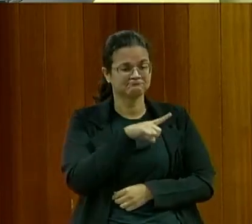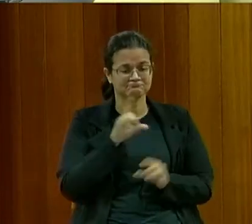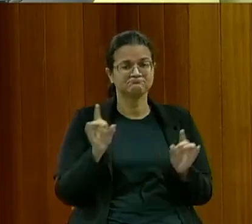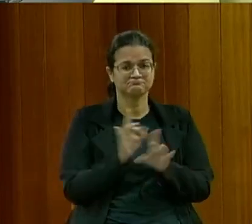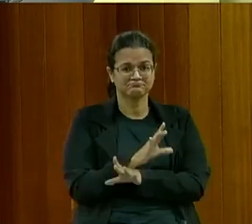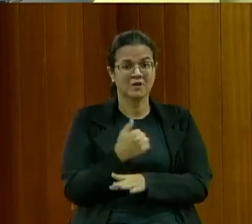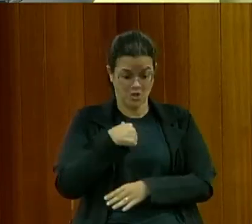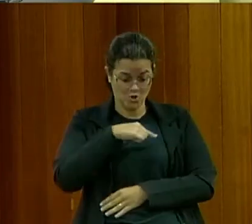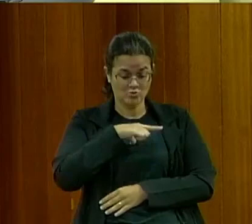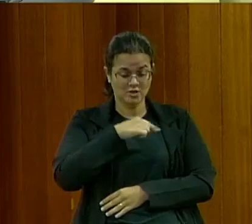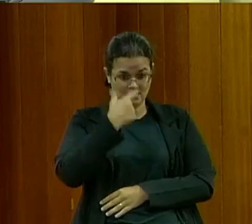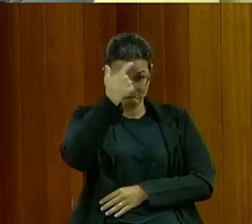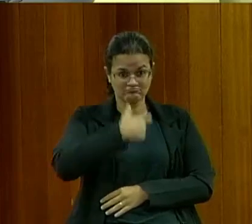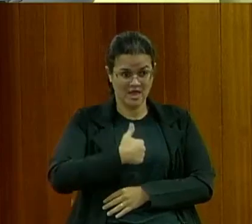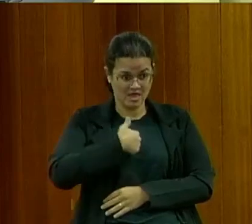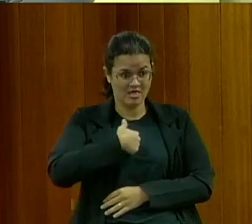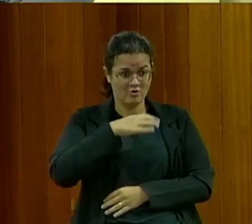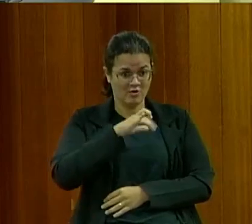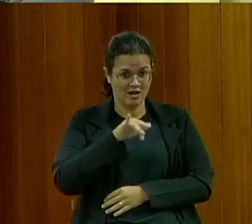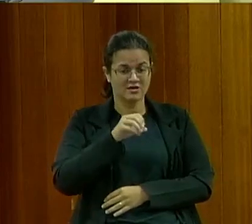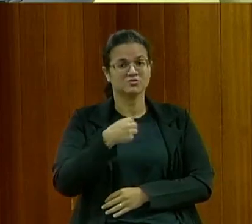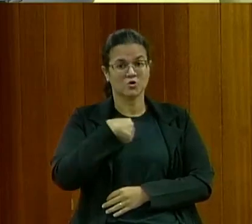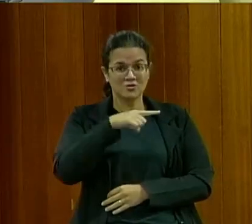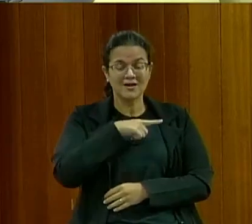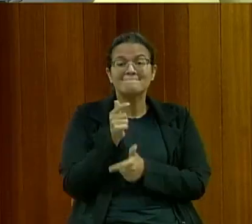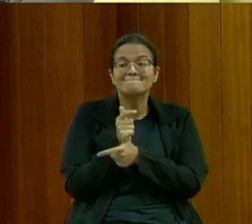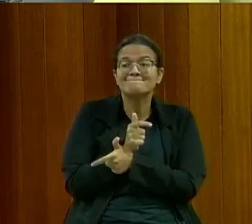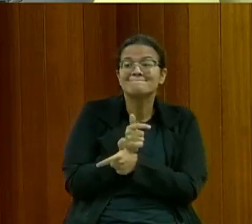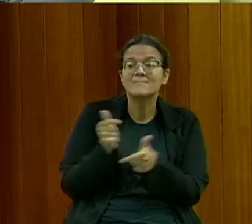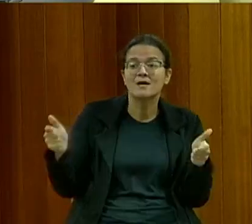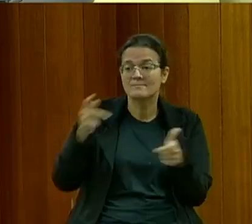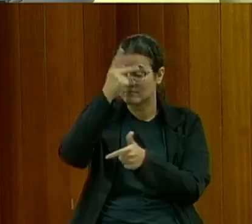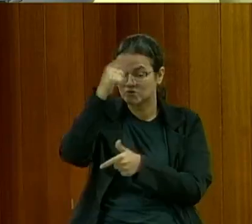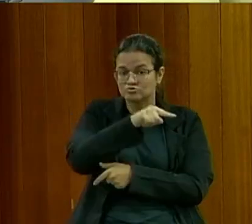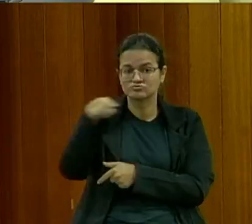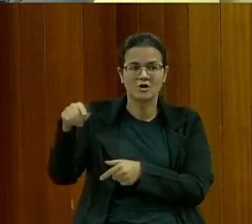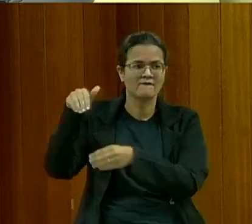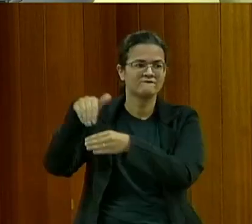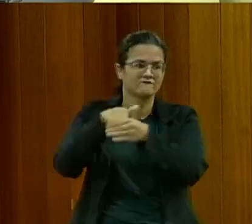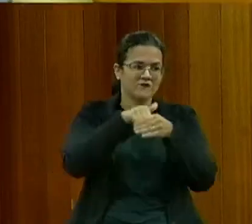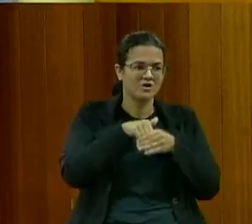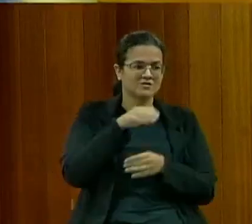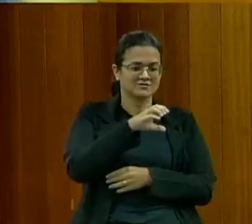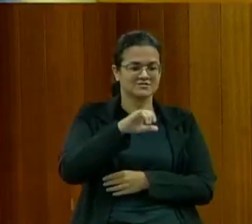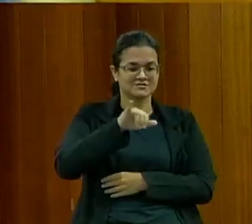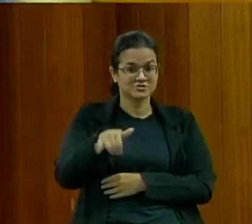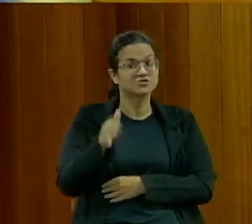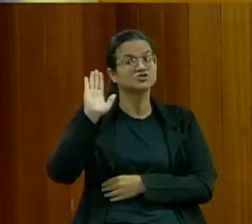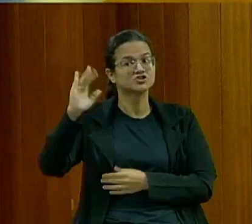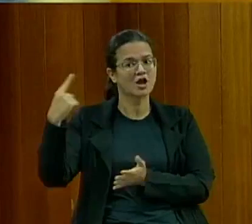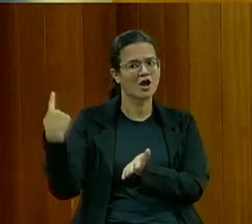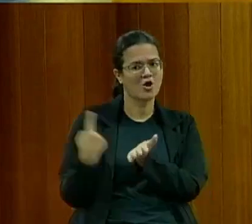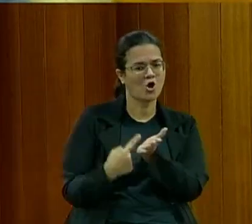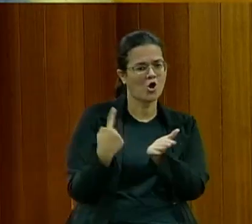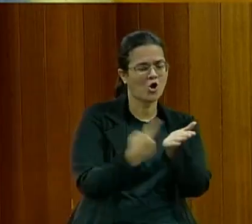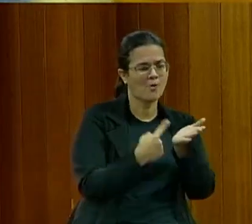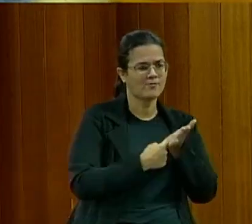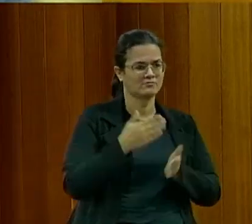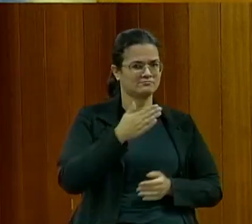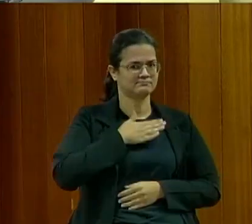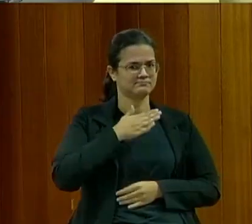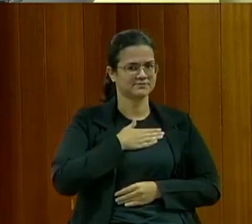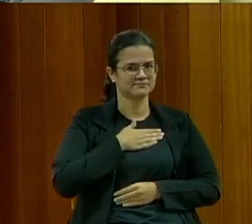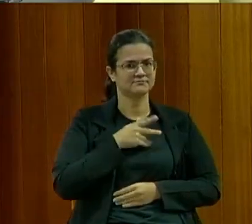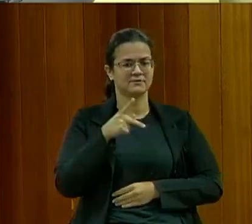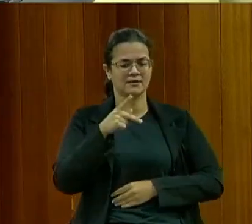eu tenho a maioria dos votos da CCJ que já se comprometeram comigo, vereador Pastor Wilson, vereador